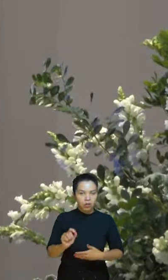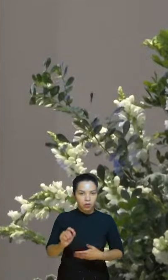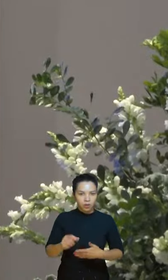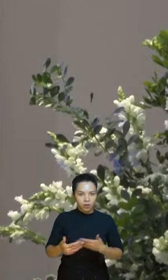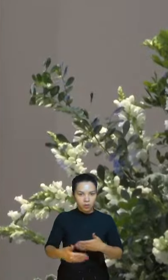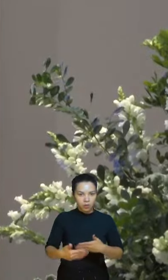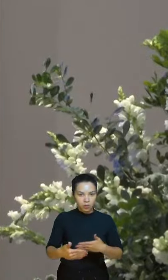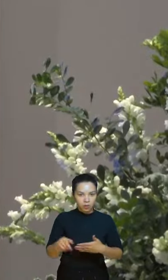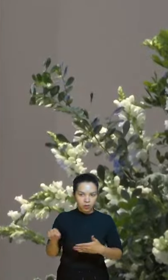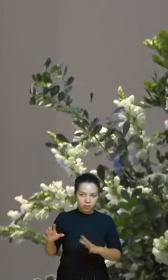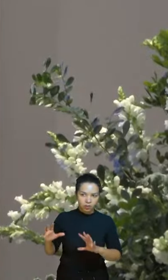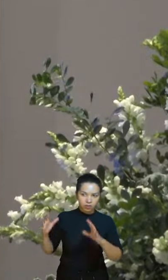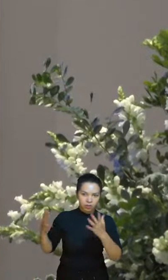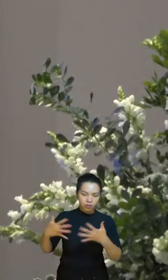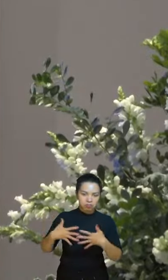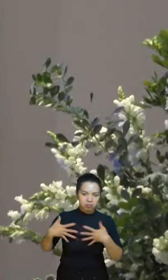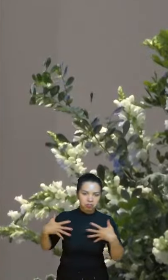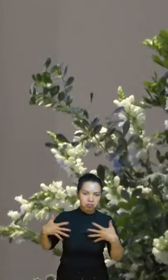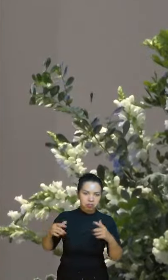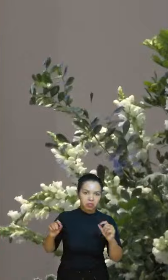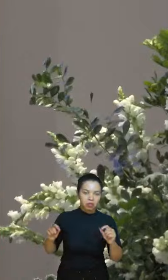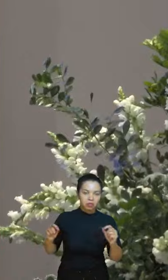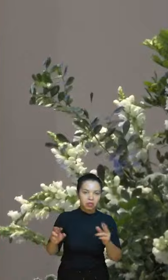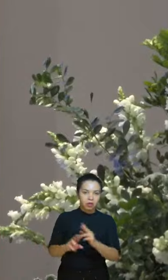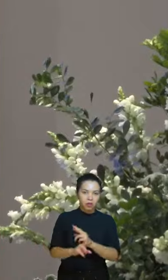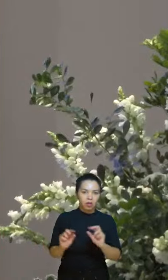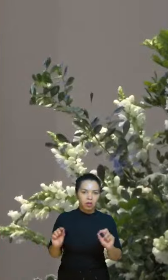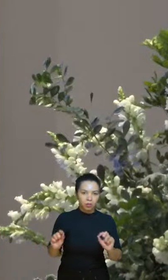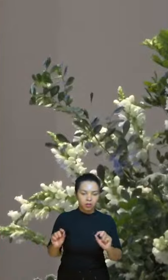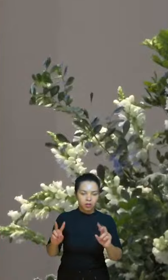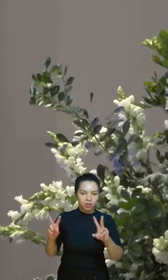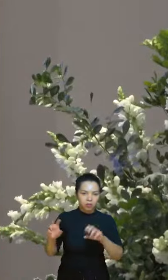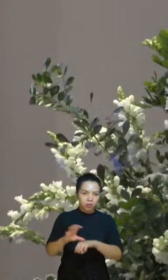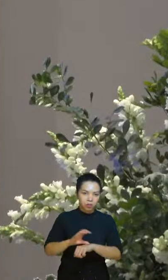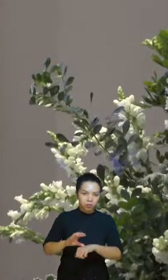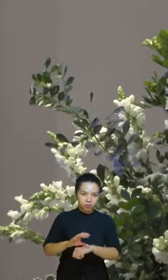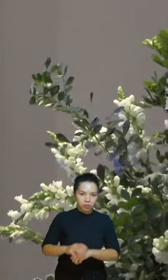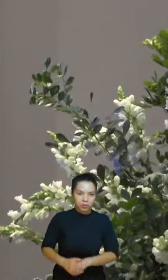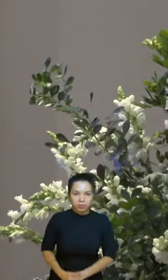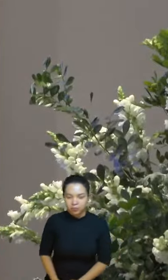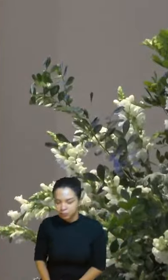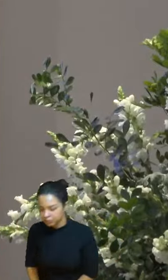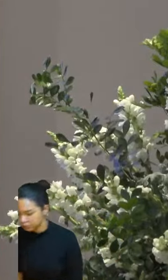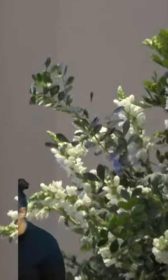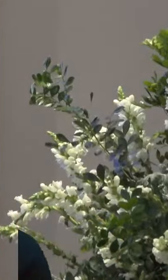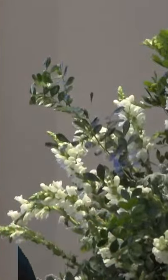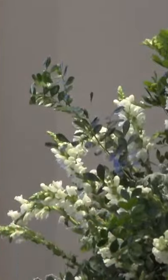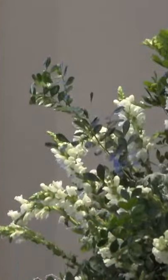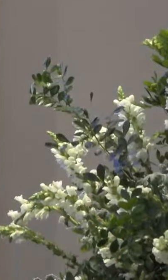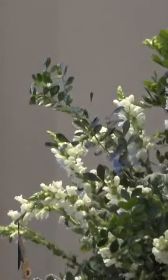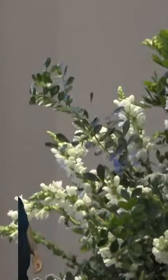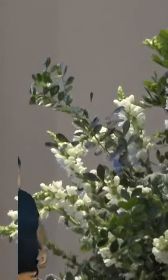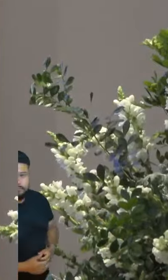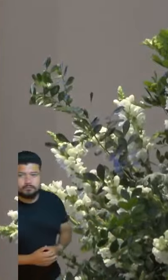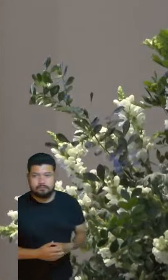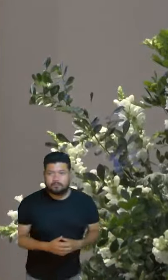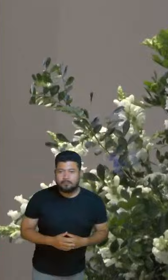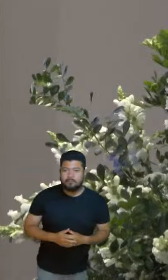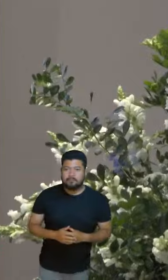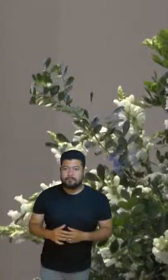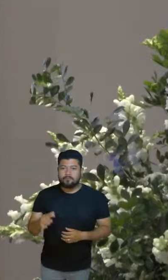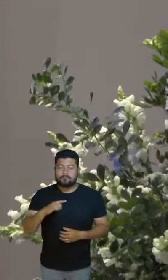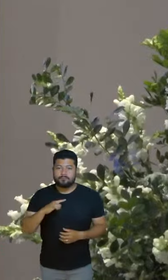com evento tão solene um evento sobre a Constituição mas eu gostaria de dizer o seguinte primeiro nós temos hoje grandes